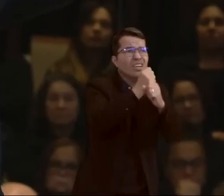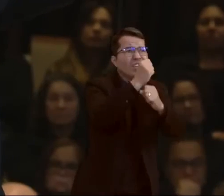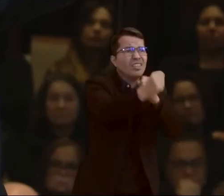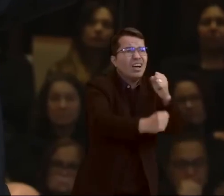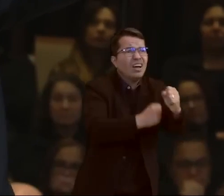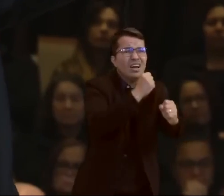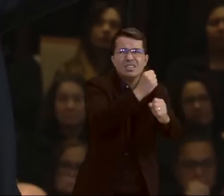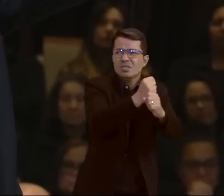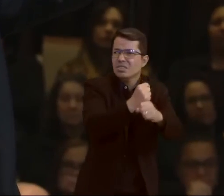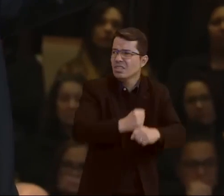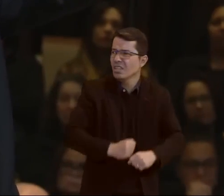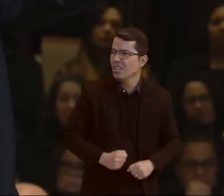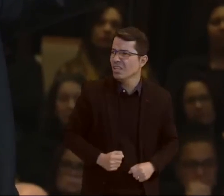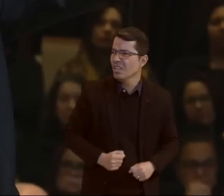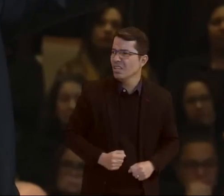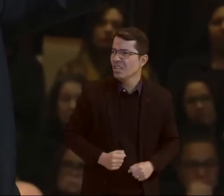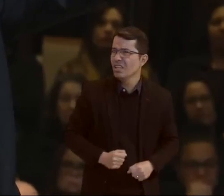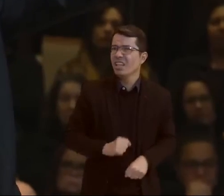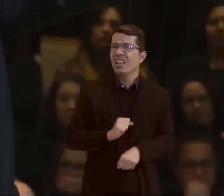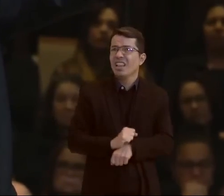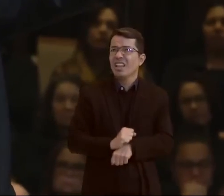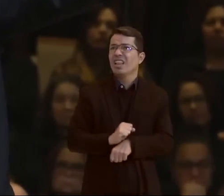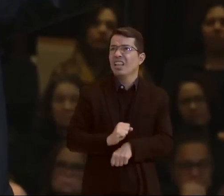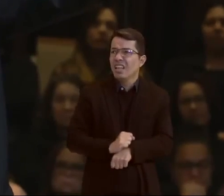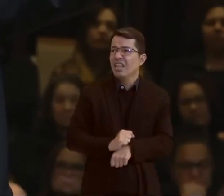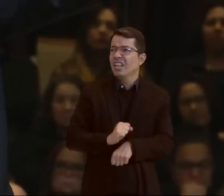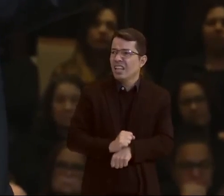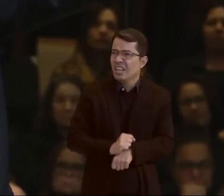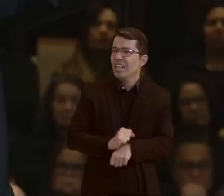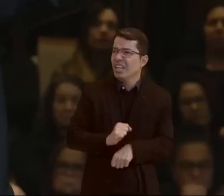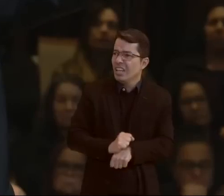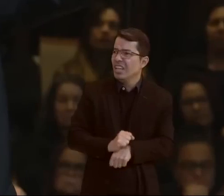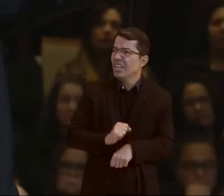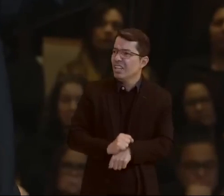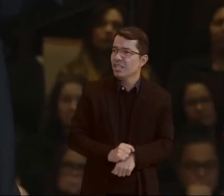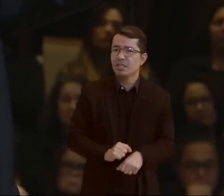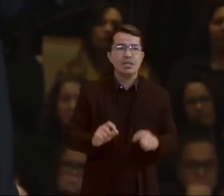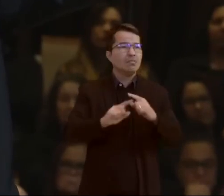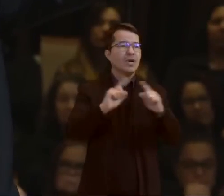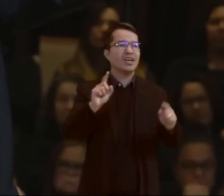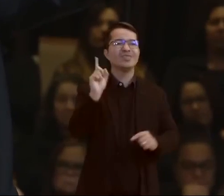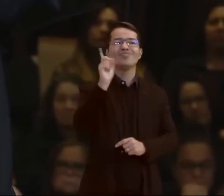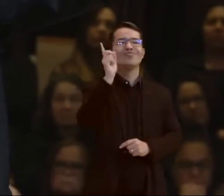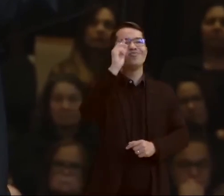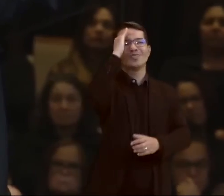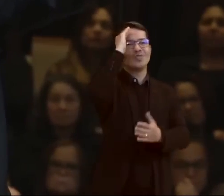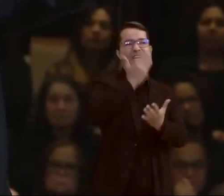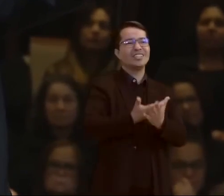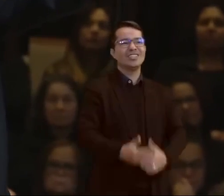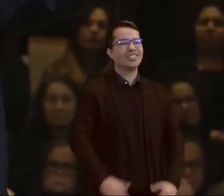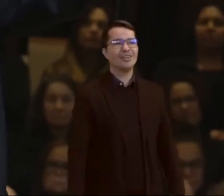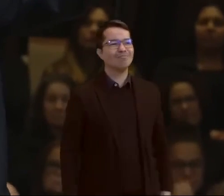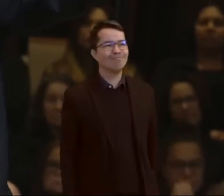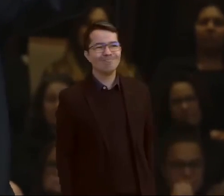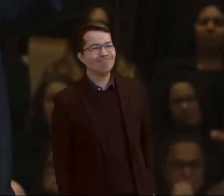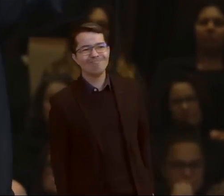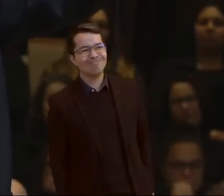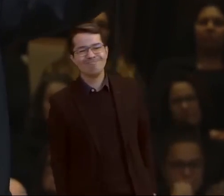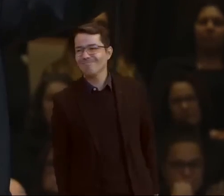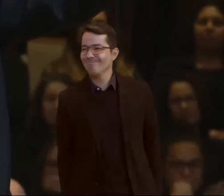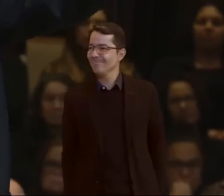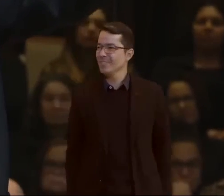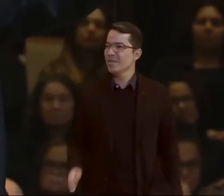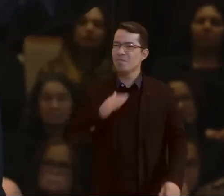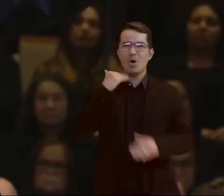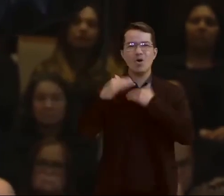muralhas de uma vez só para eles terem coragem, eles não estariam prontos para a próxima etapa terem coragem de viver